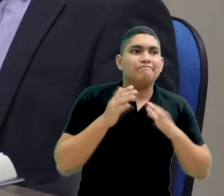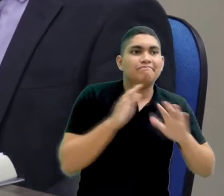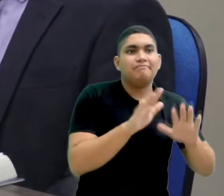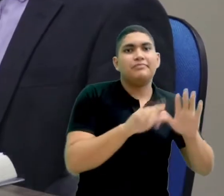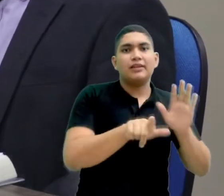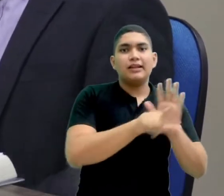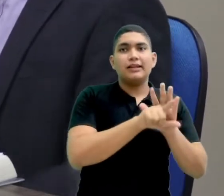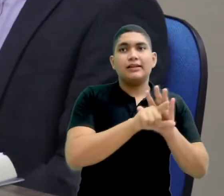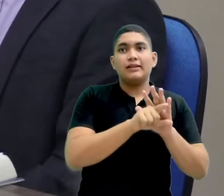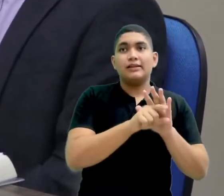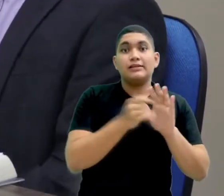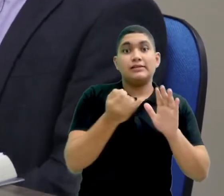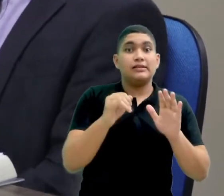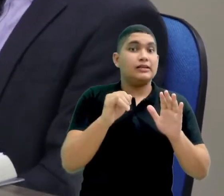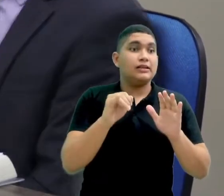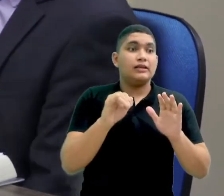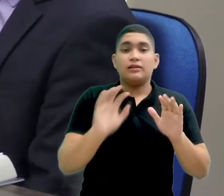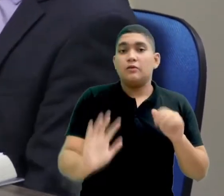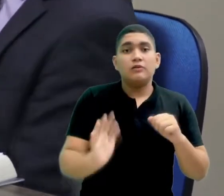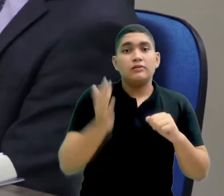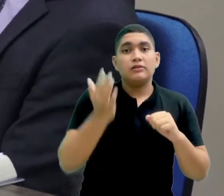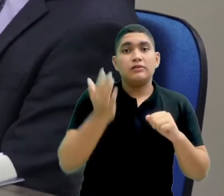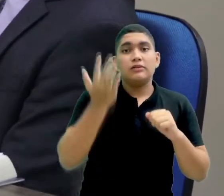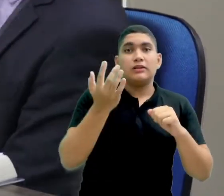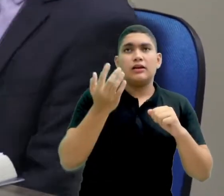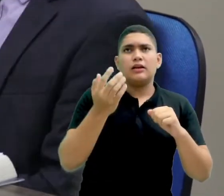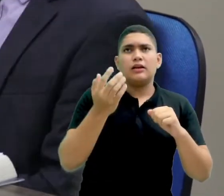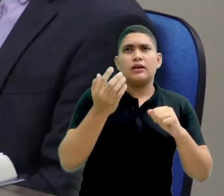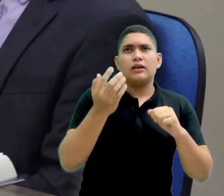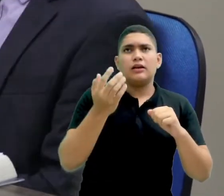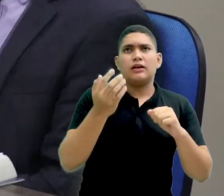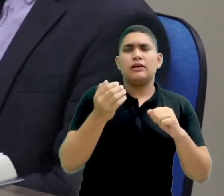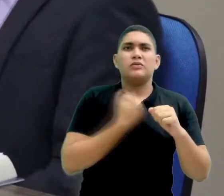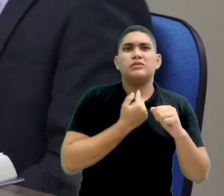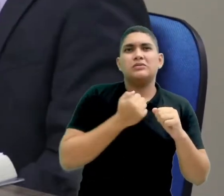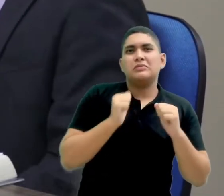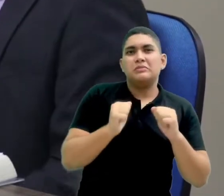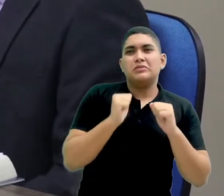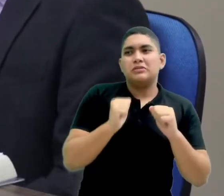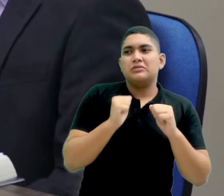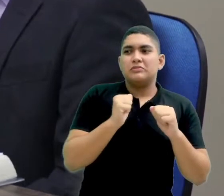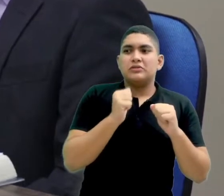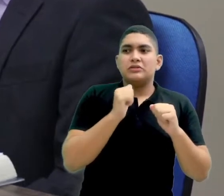chegar para Jesus e falar: Jesus, o Senhor está mudando a lei, porque